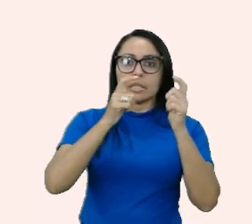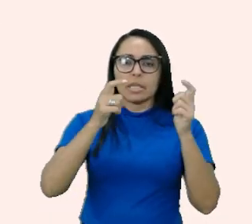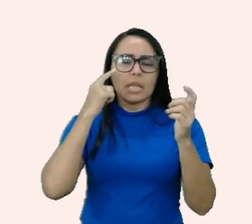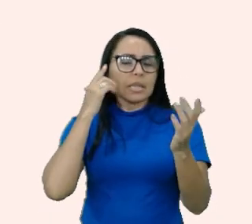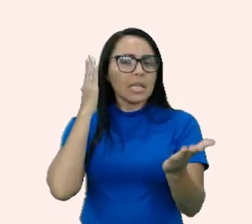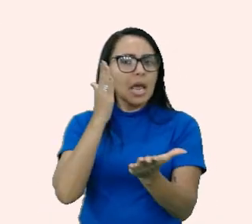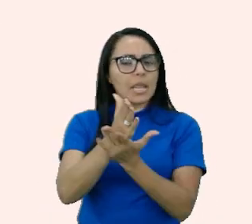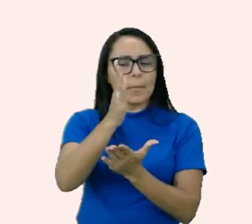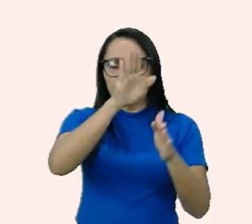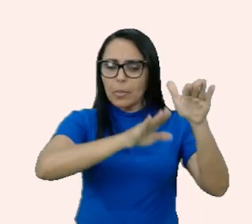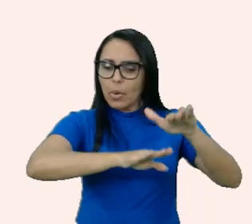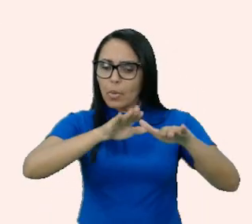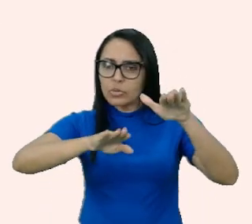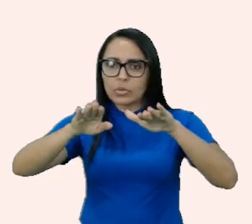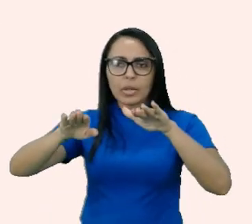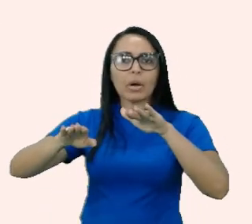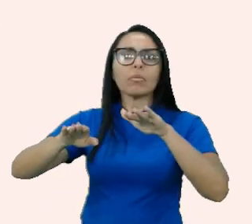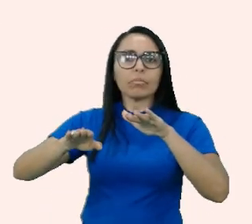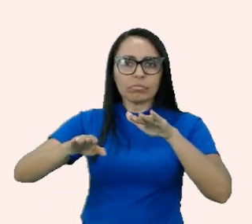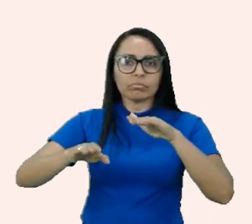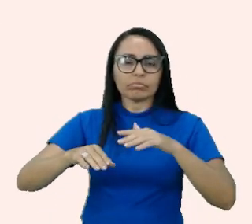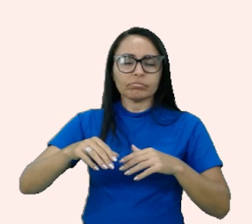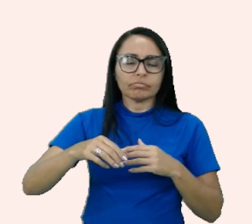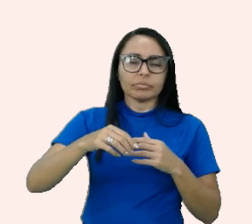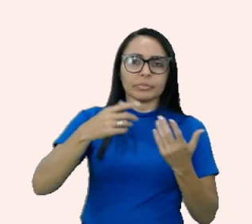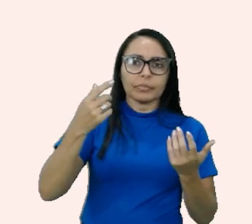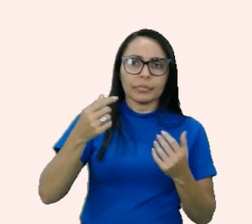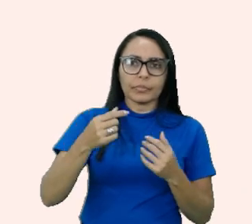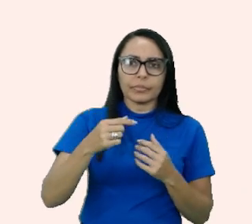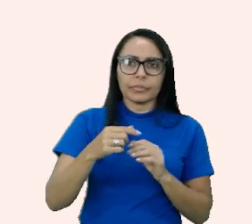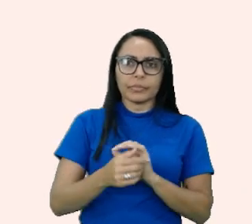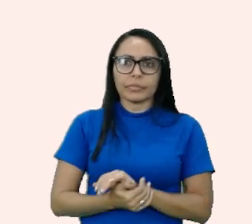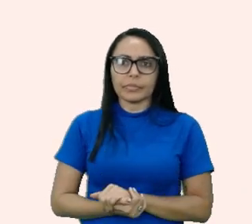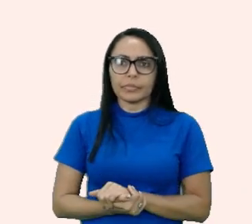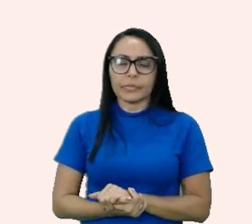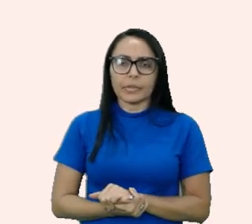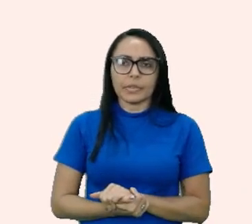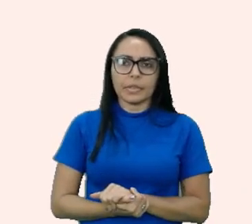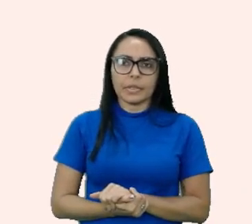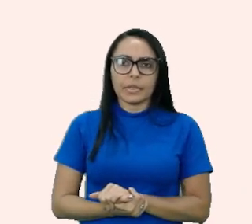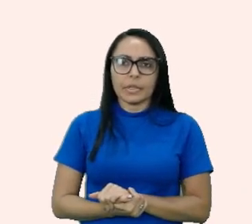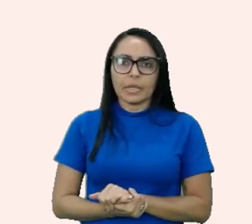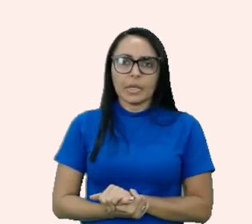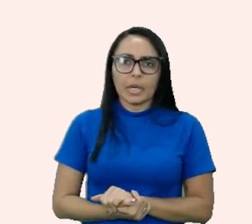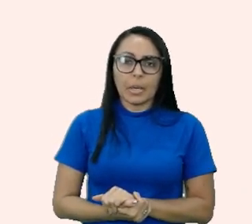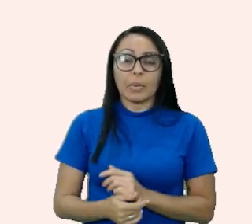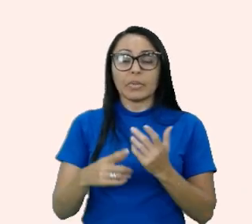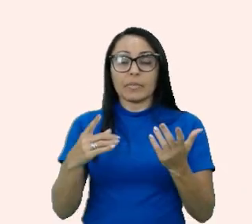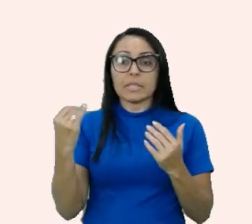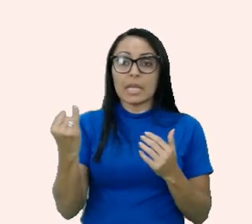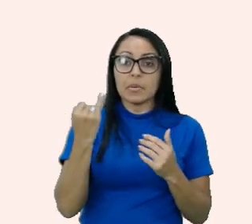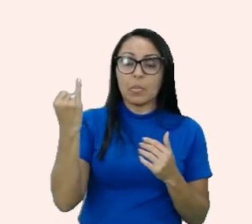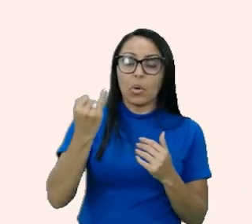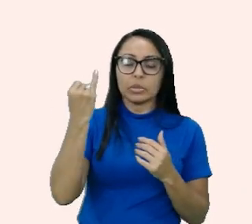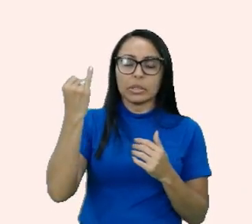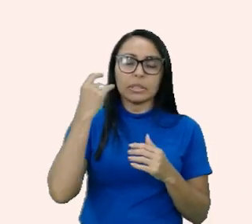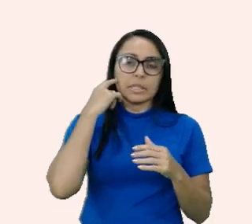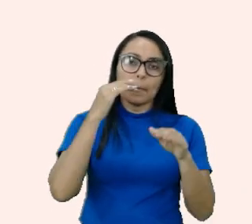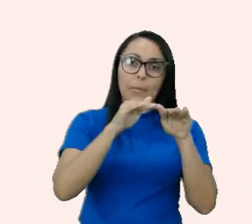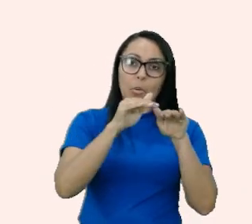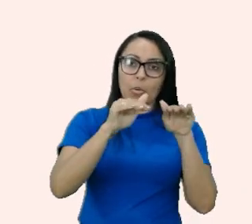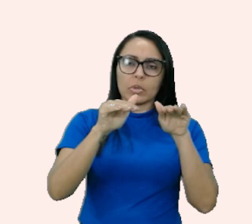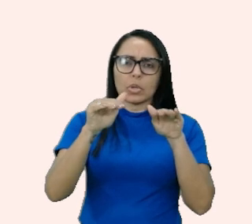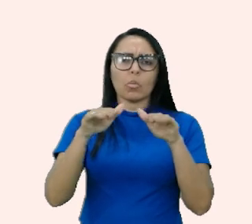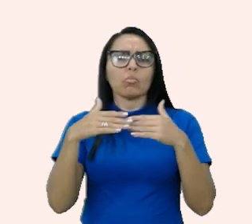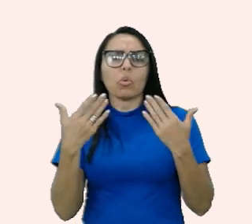diretamente proporcionais. 3 pontinhos. Vamos aplicar a elas a propriedade fundamental da proporção. Como